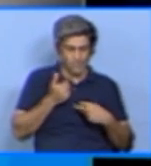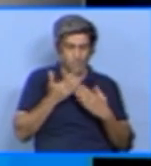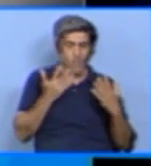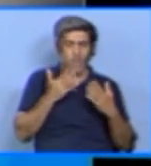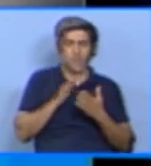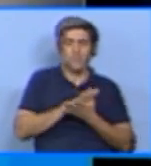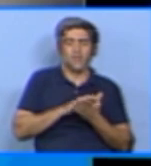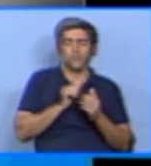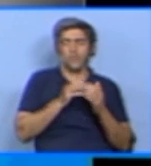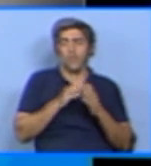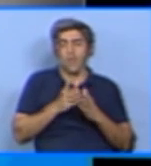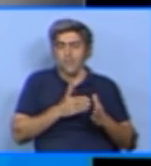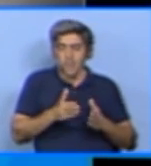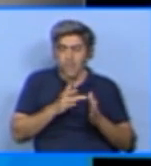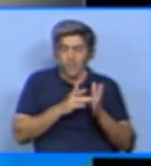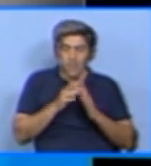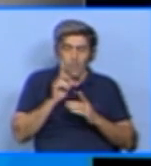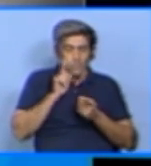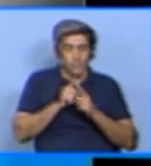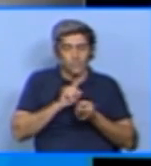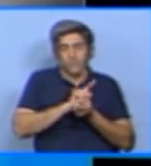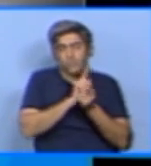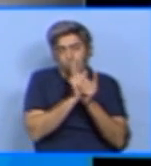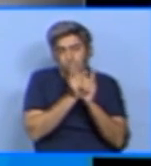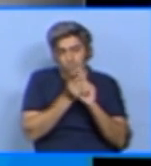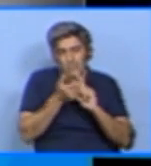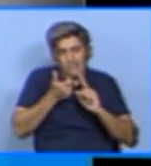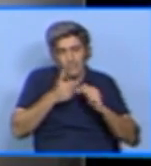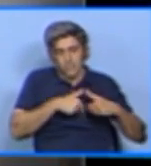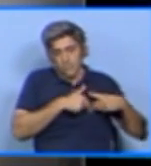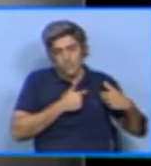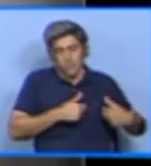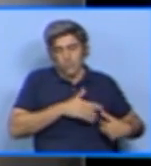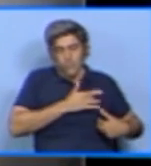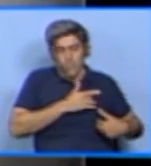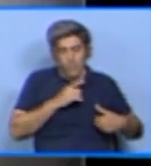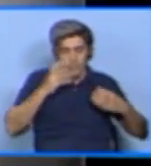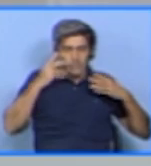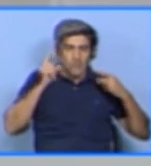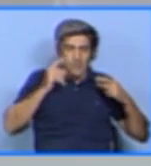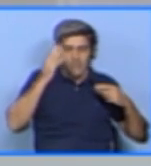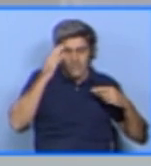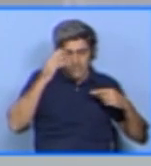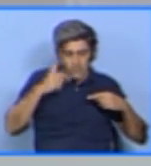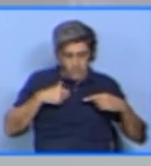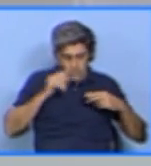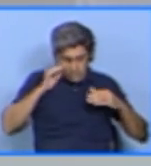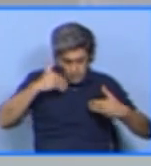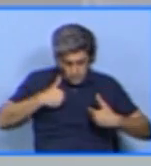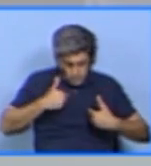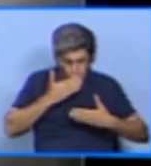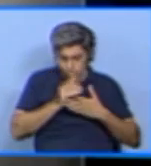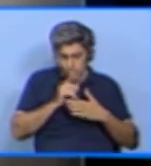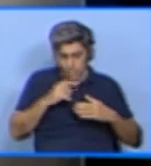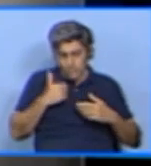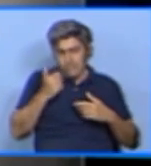e todo o caminho cristão é superar o egocentrismo pelo amor. E a espiritualidade é isso, é a capacidade de sair de si por uma